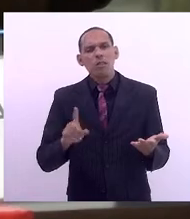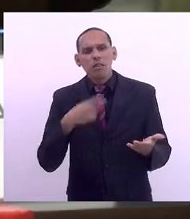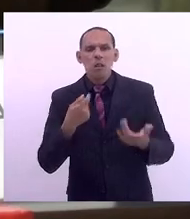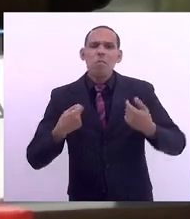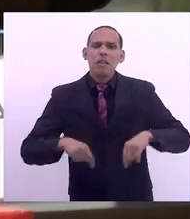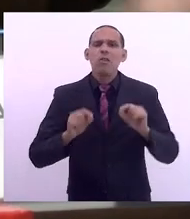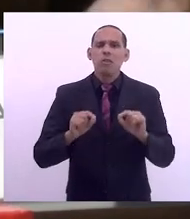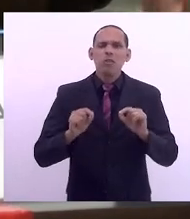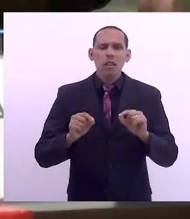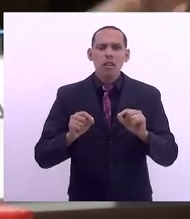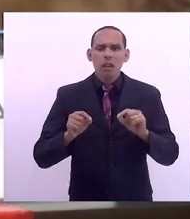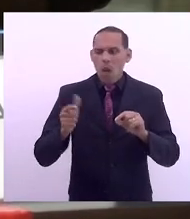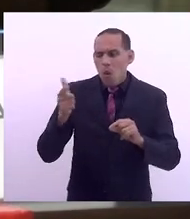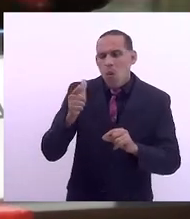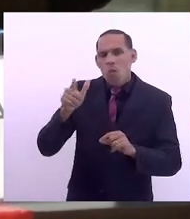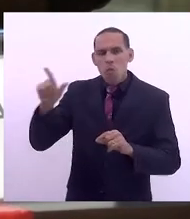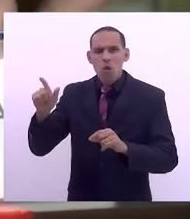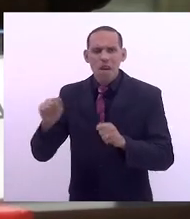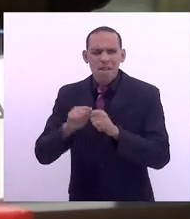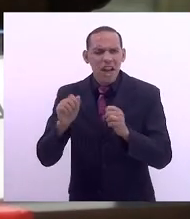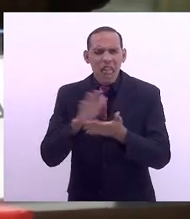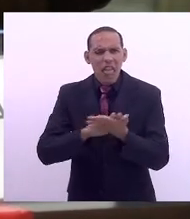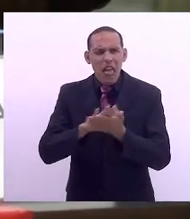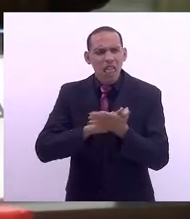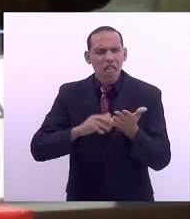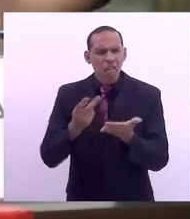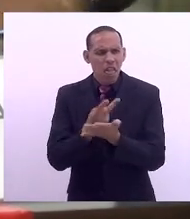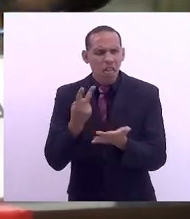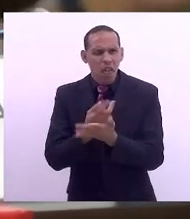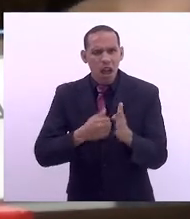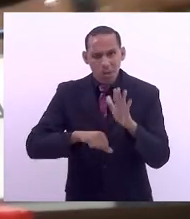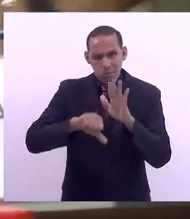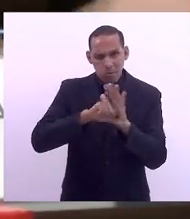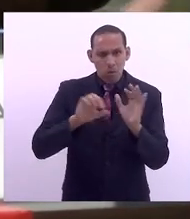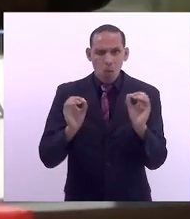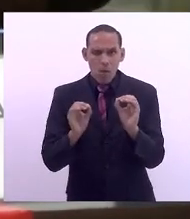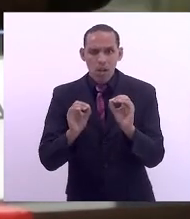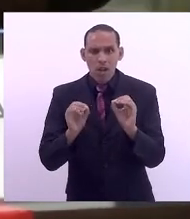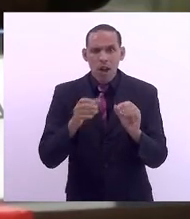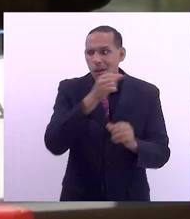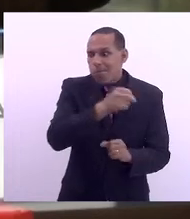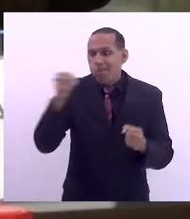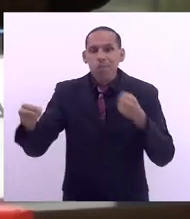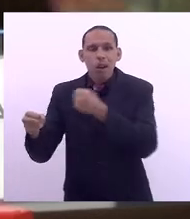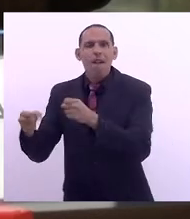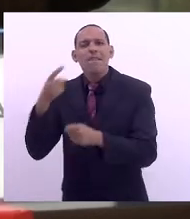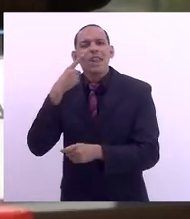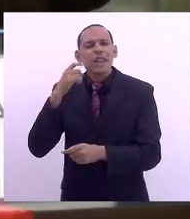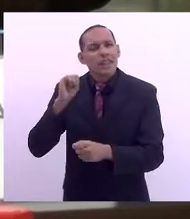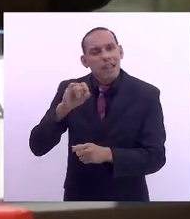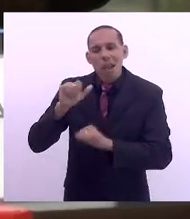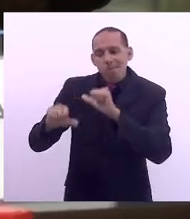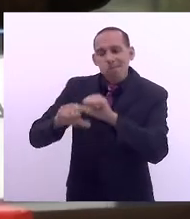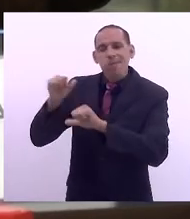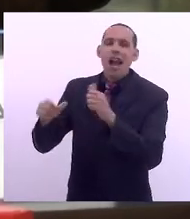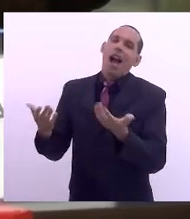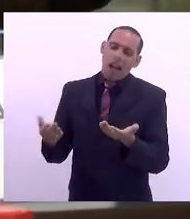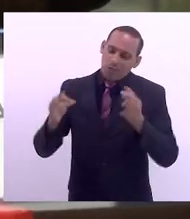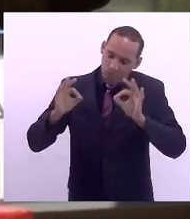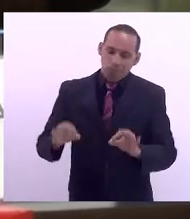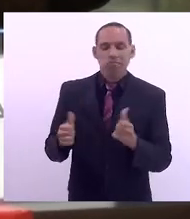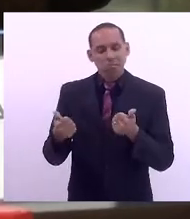não cometeram nada para ver se lá dentro eles, de fato, dão uma transformada. E a gente tem o que